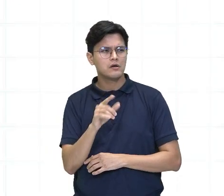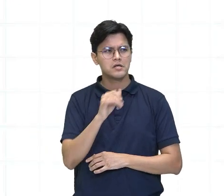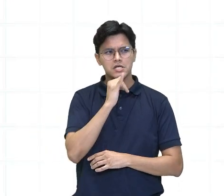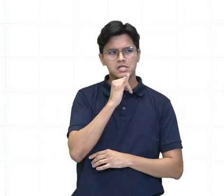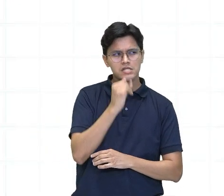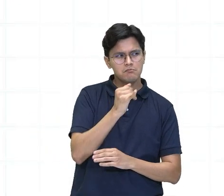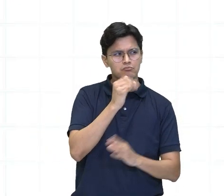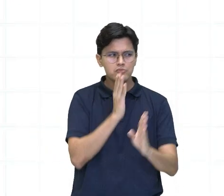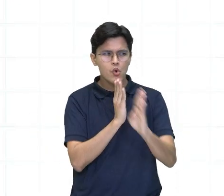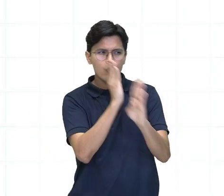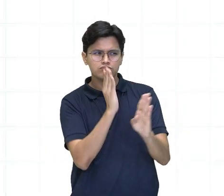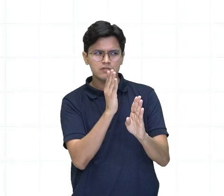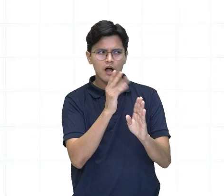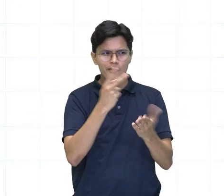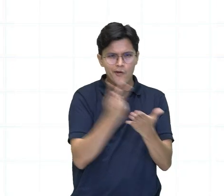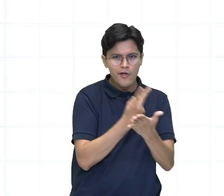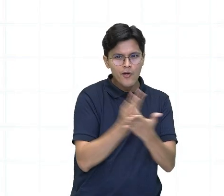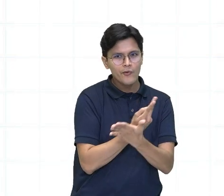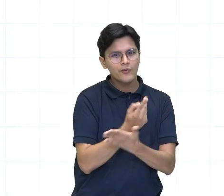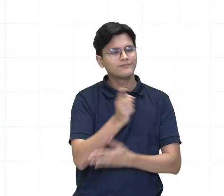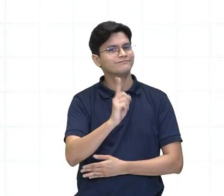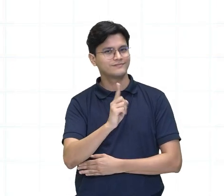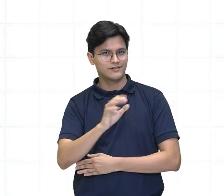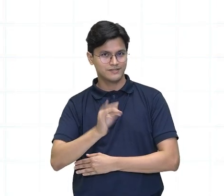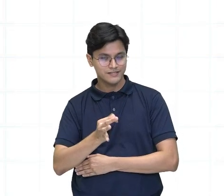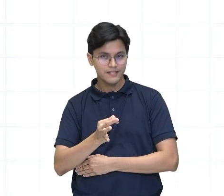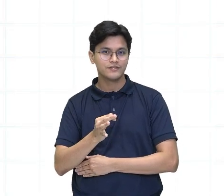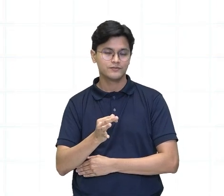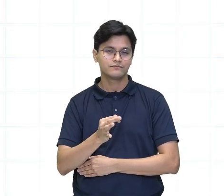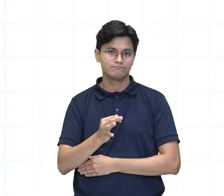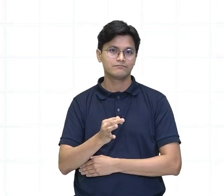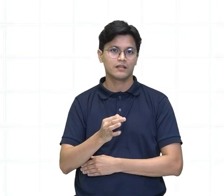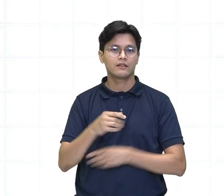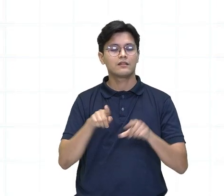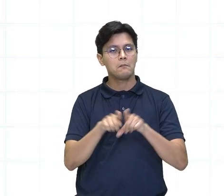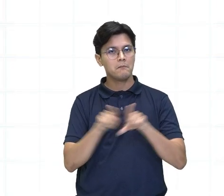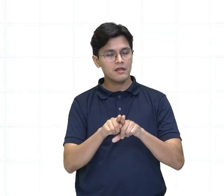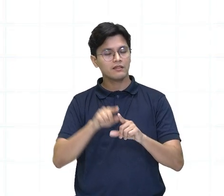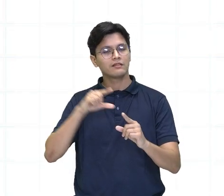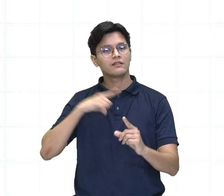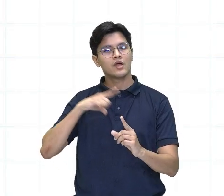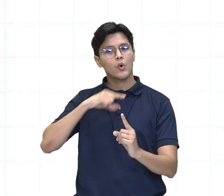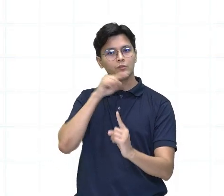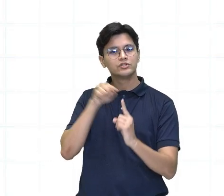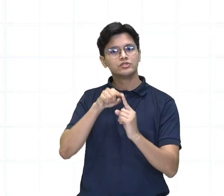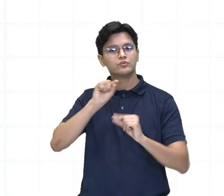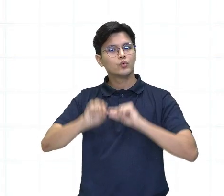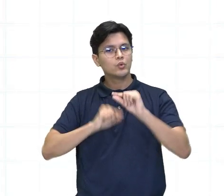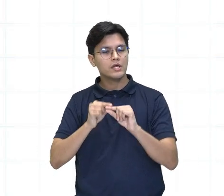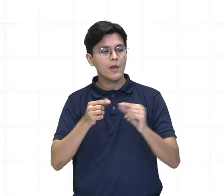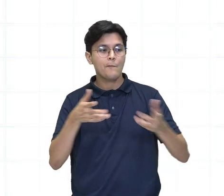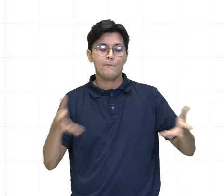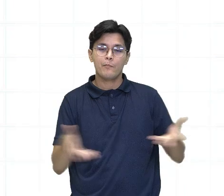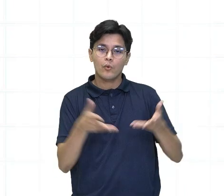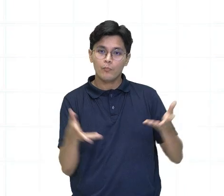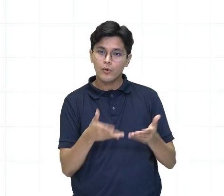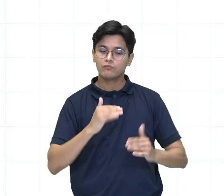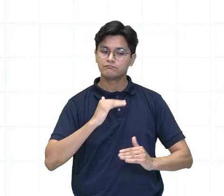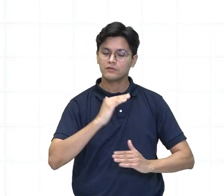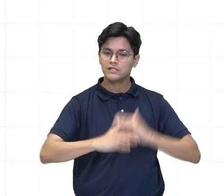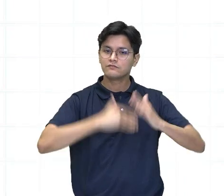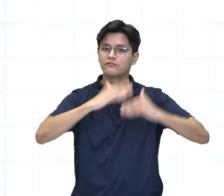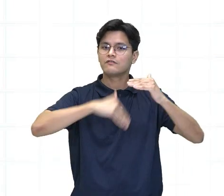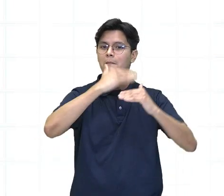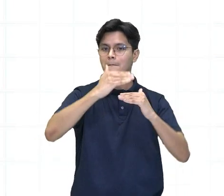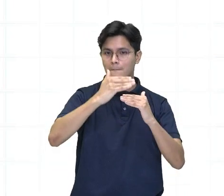posiciono criticamente, mas também envolve aí propor soluções construtivas e contribuir para um entendimento mais profundo e